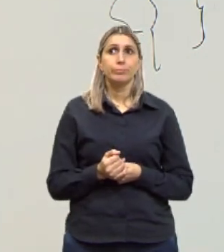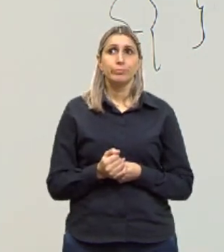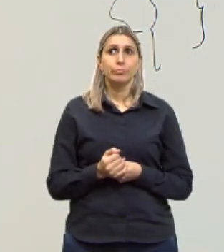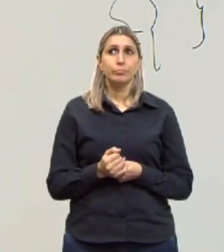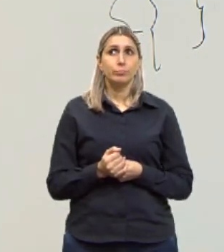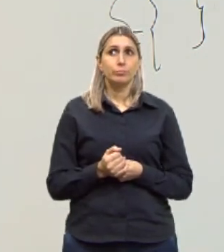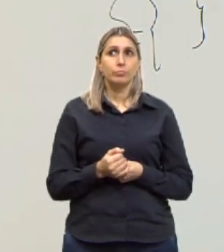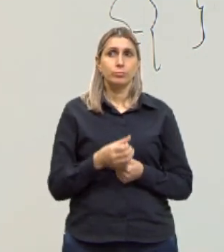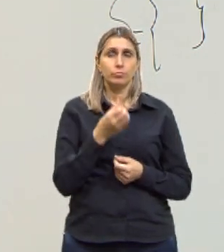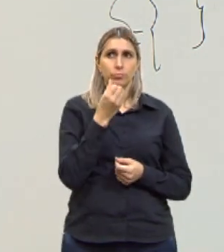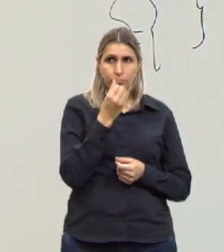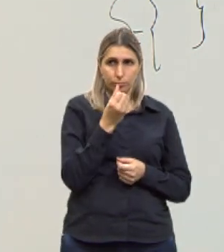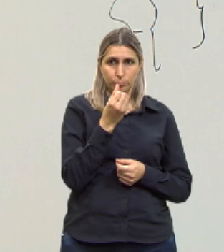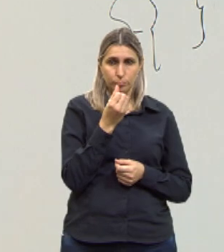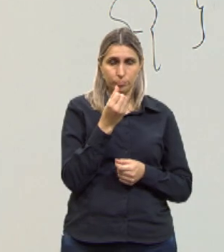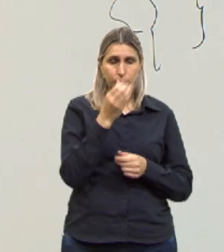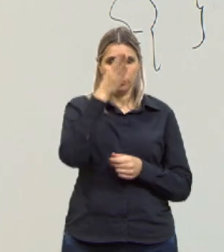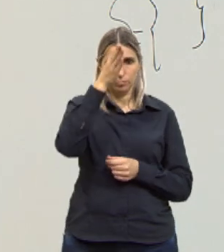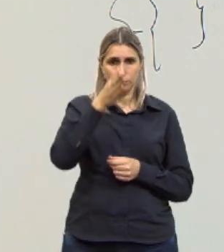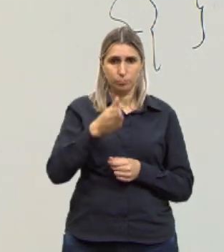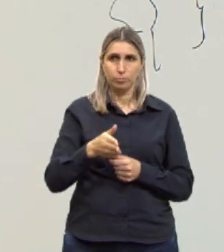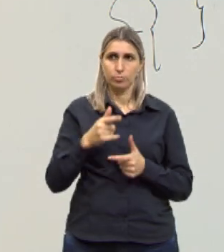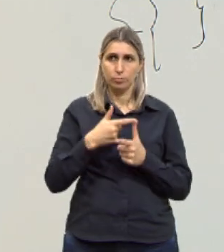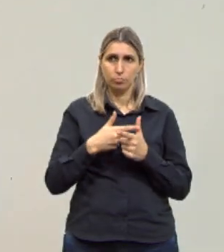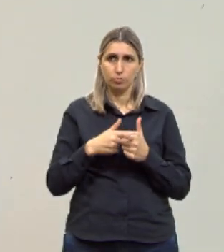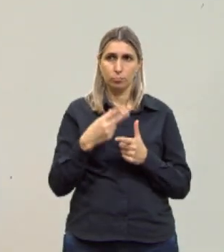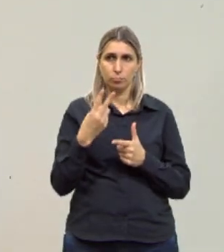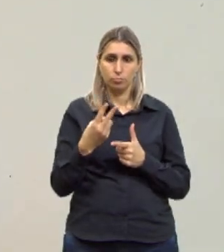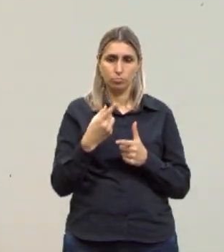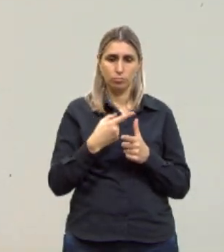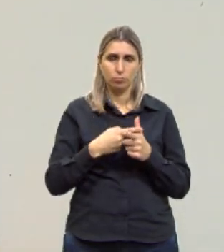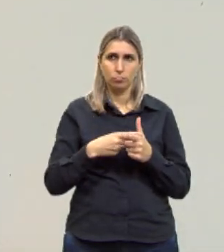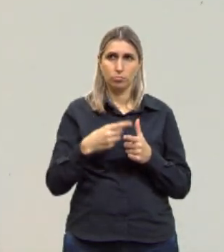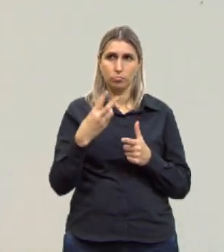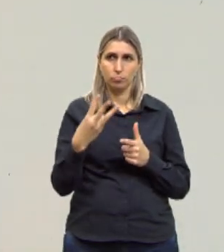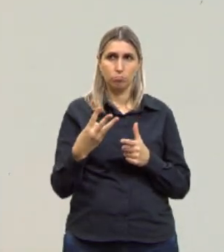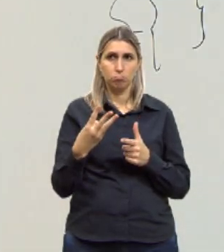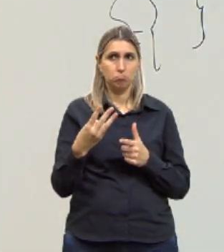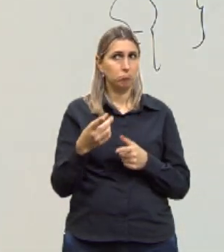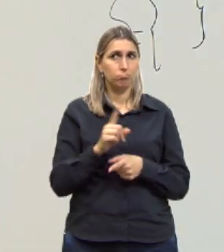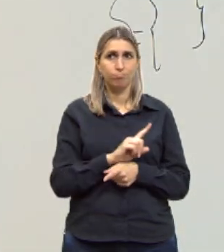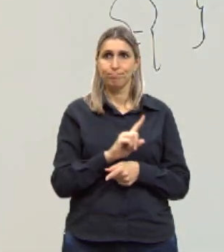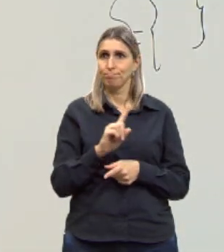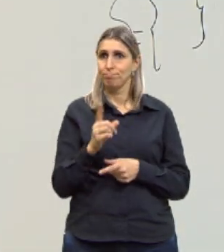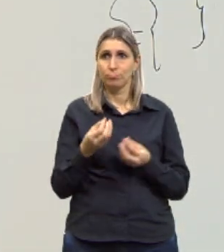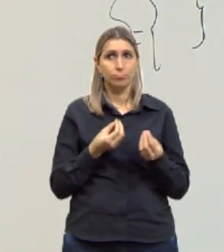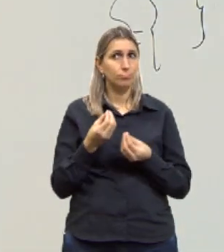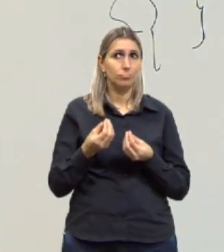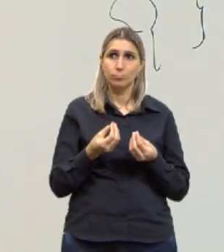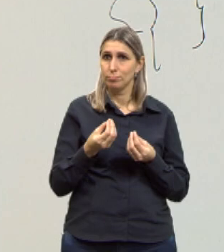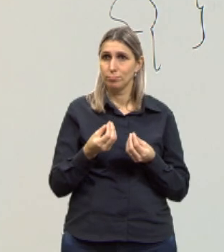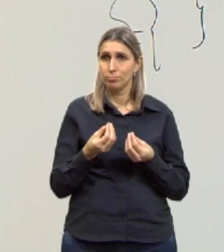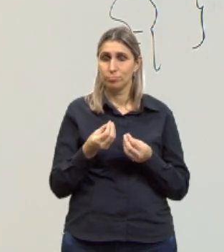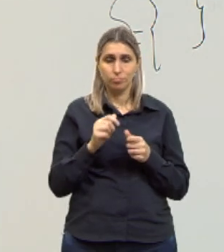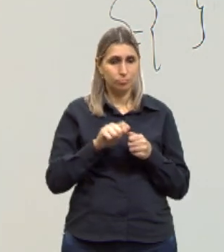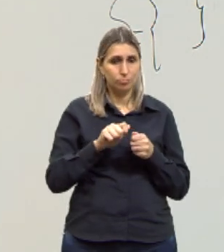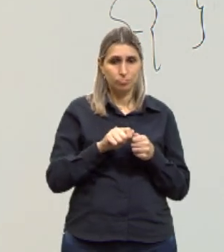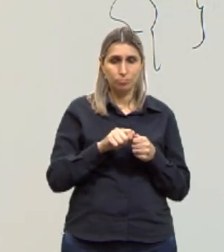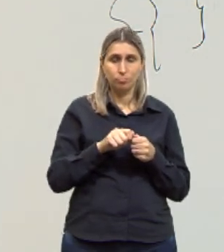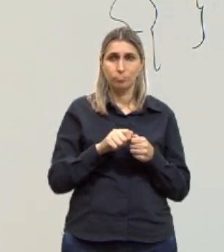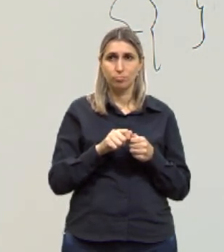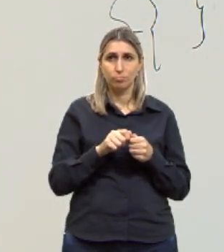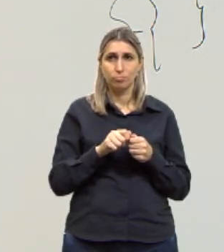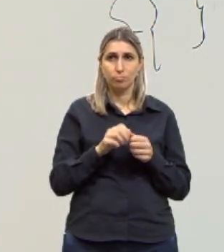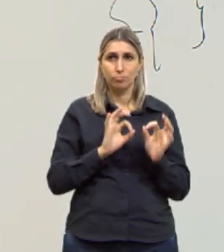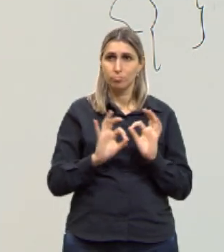Ó, o 6 eu vou decompor. Dá por 2, dá por 3, dá por 3. Não, né? Não tenho nem como decompor com fatores que se agrupam.